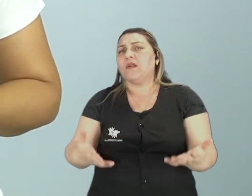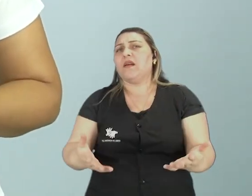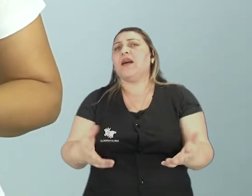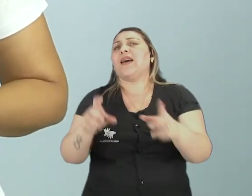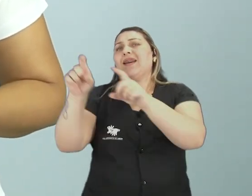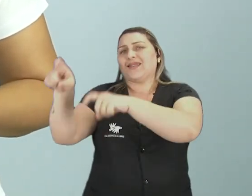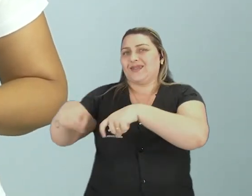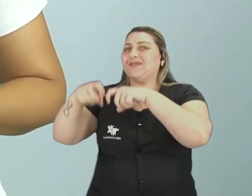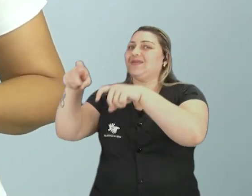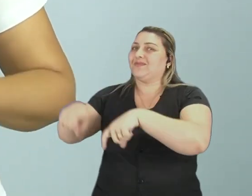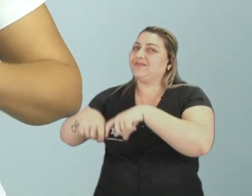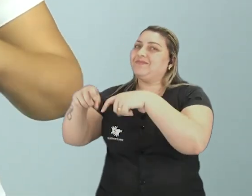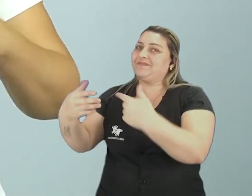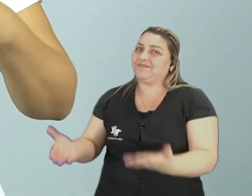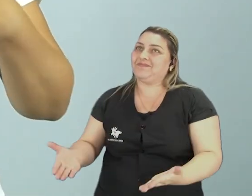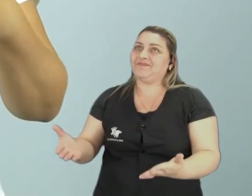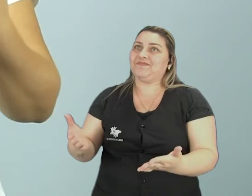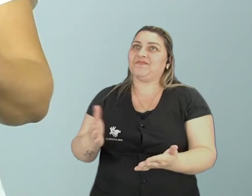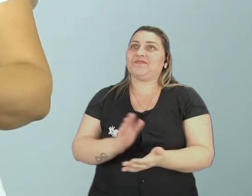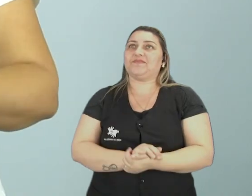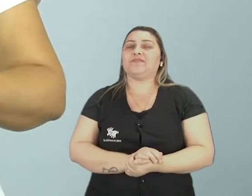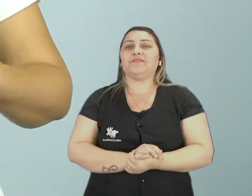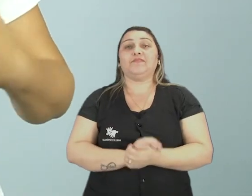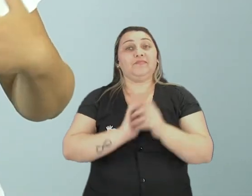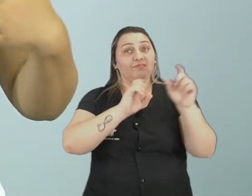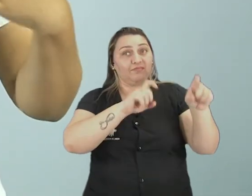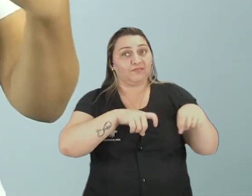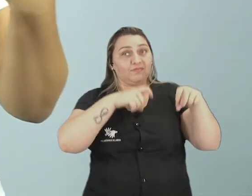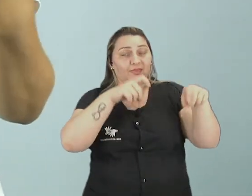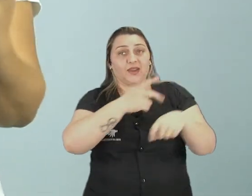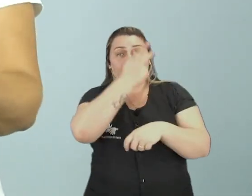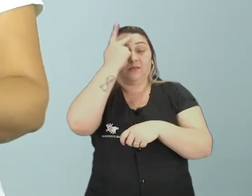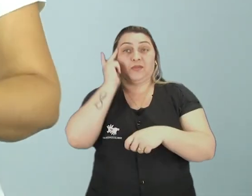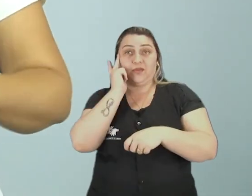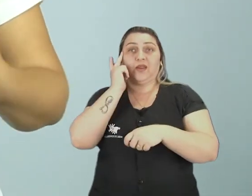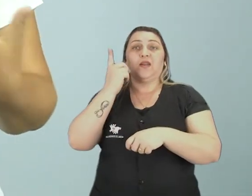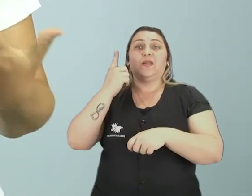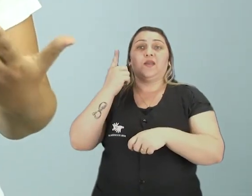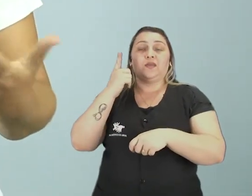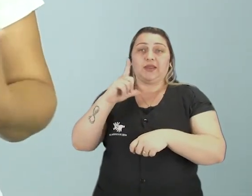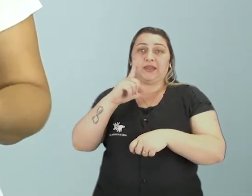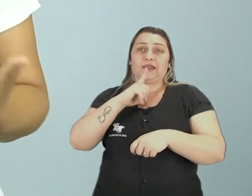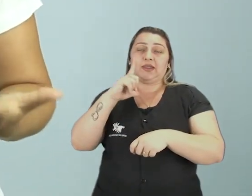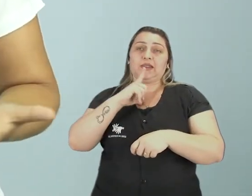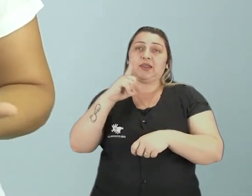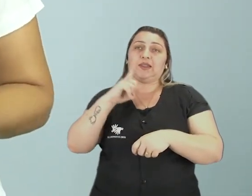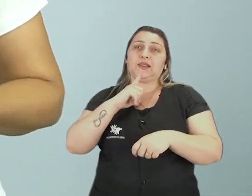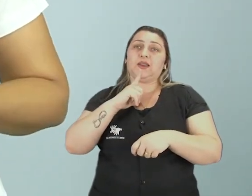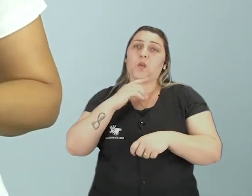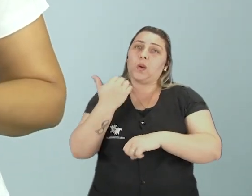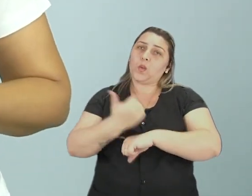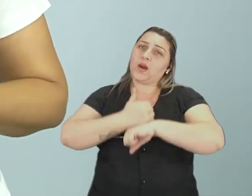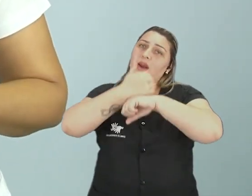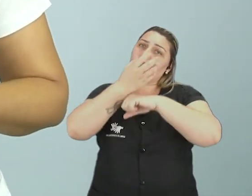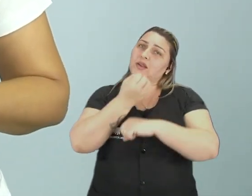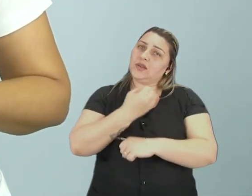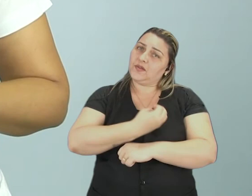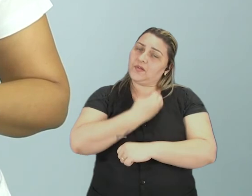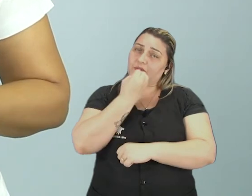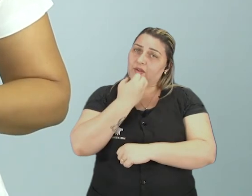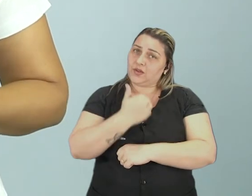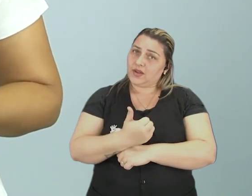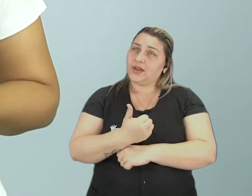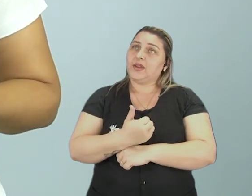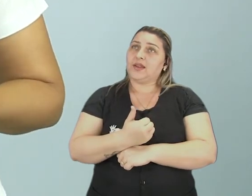a agricultura. Então, através da agricultura que as pessoas vão ter digamos, uma certa qualidade de vida,